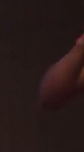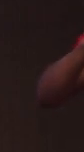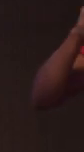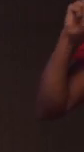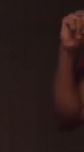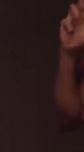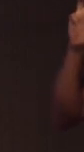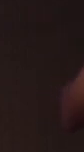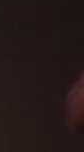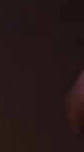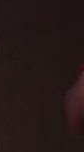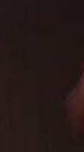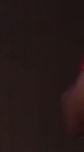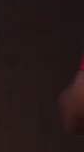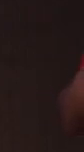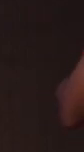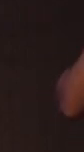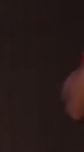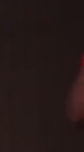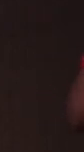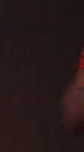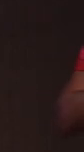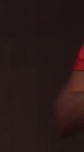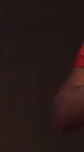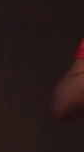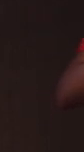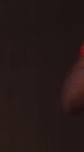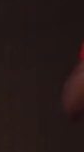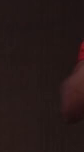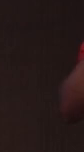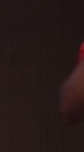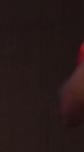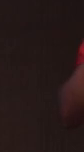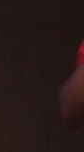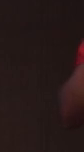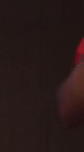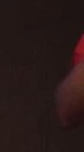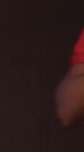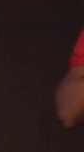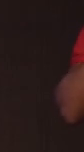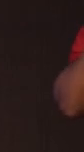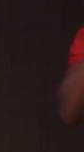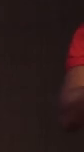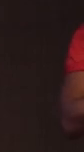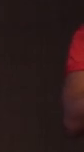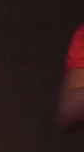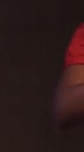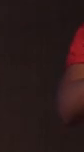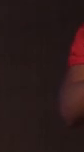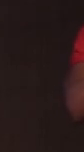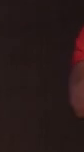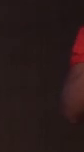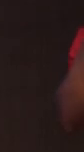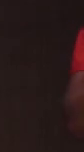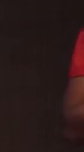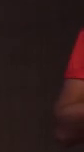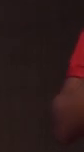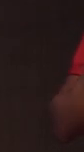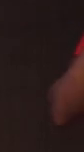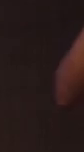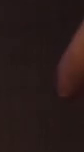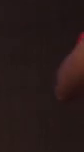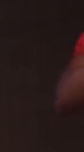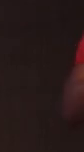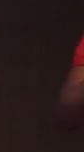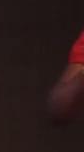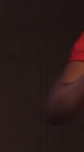Lula, para ver ele entrando na sede da Polícia Federal, ver a situação da prisão dele. E nós pegamos esse avião, depois desse avião